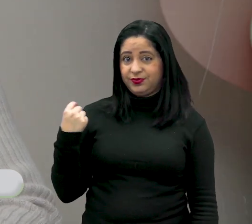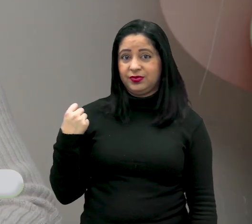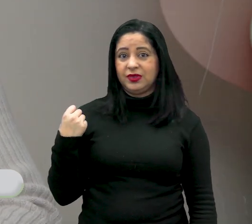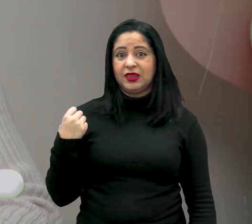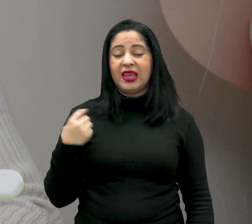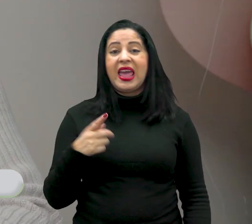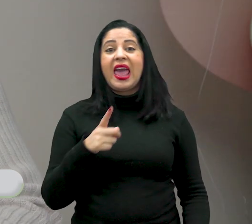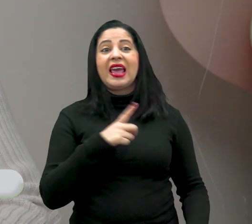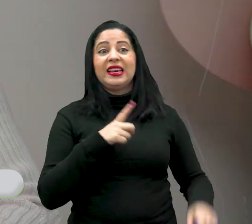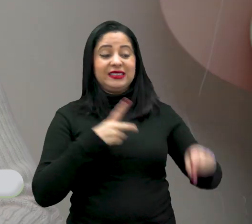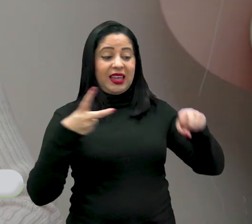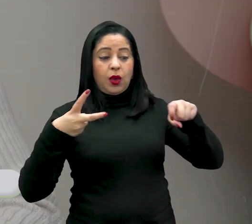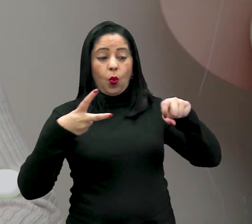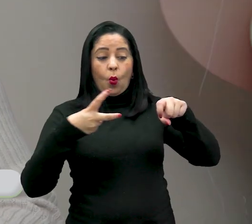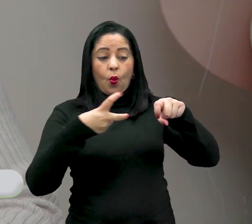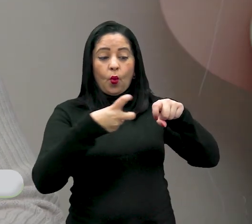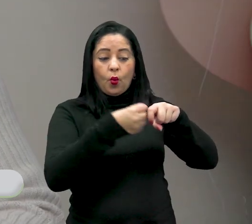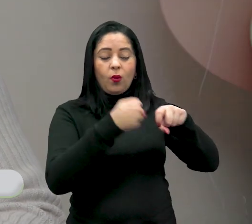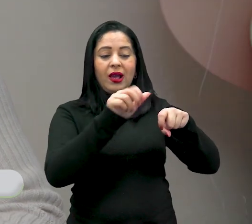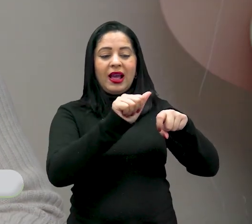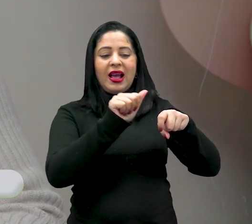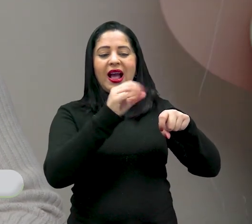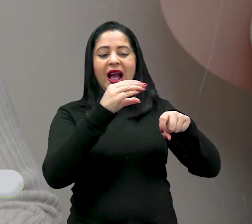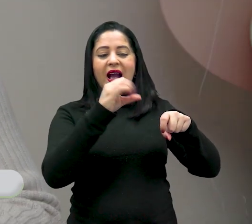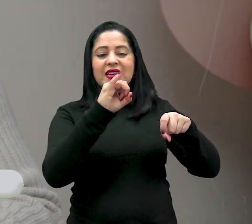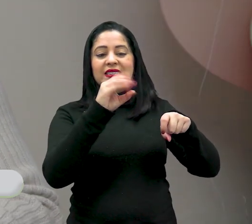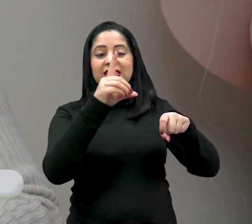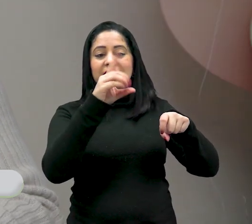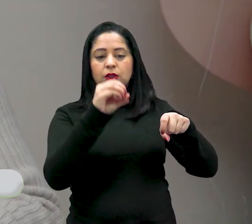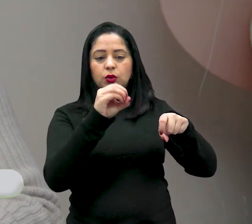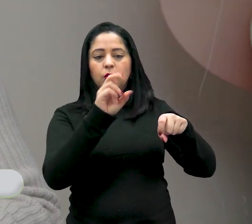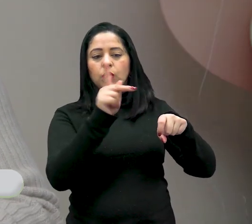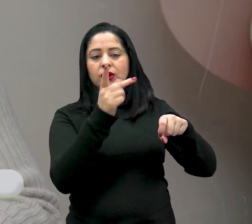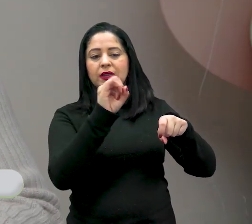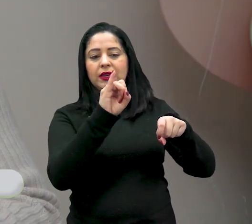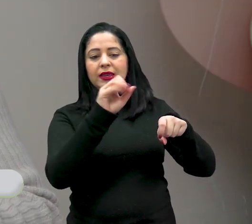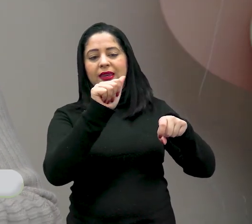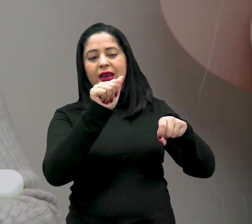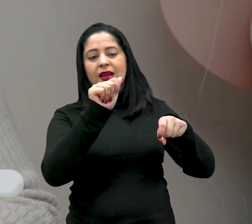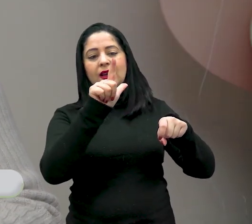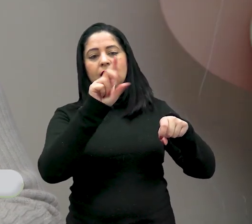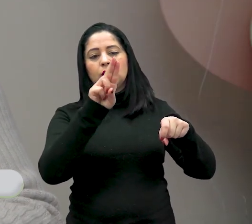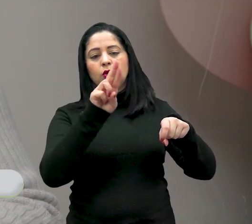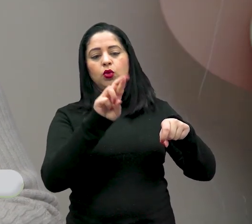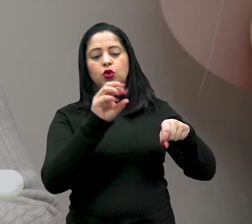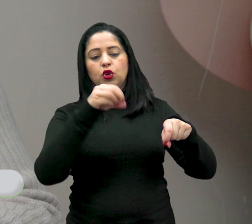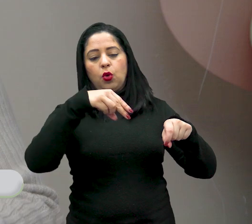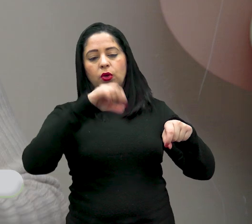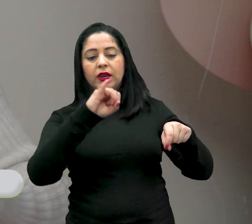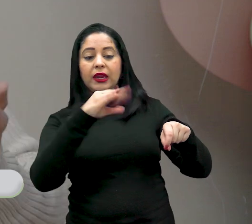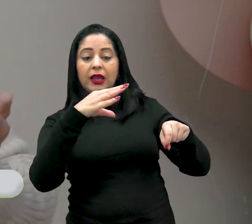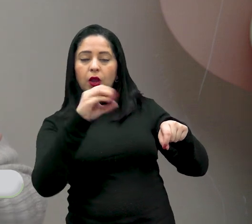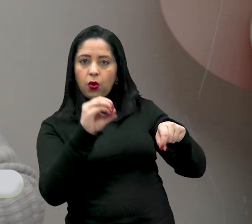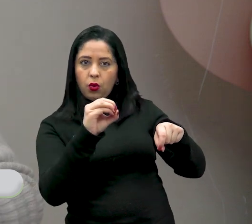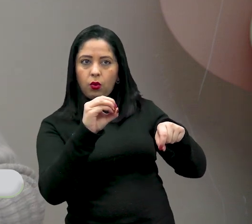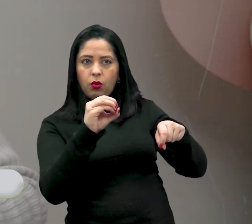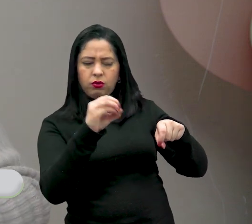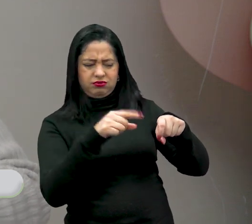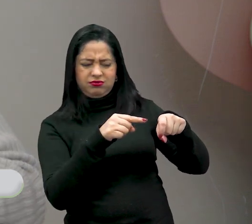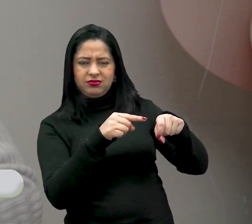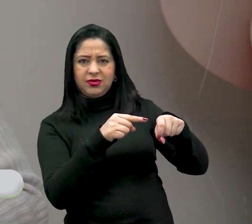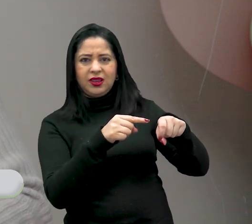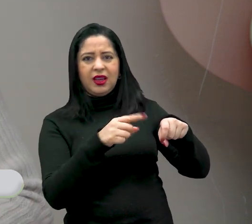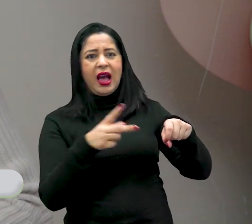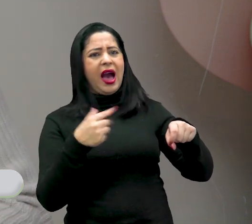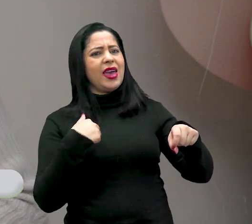foi pela infiltração de ácido hialurônico, o que soa até distante, porque a gente